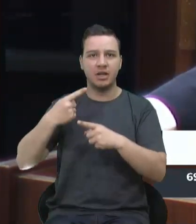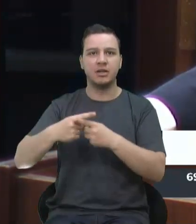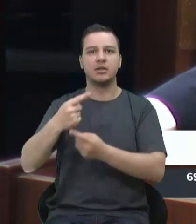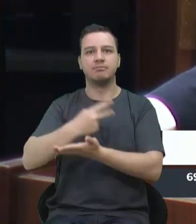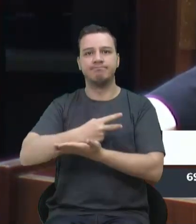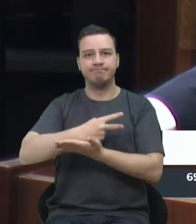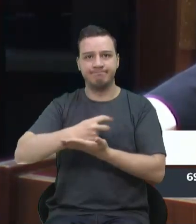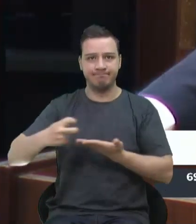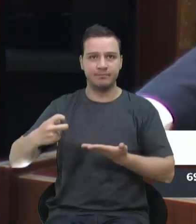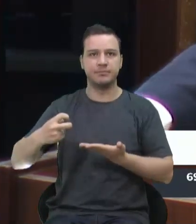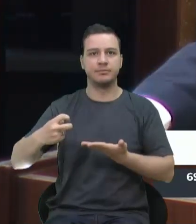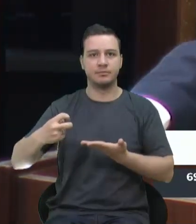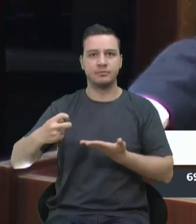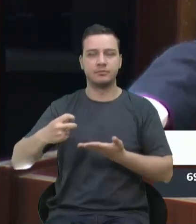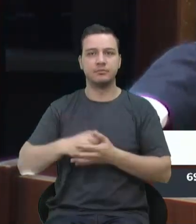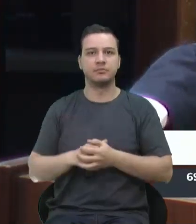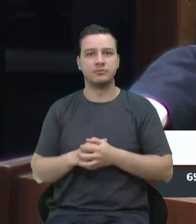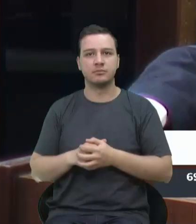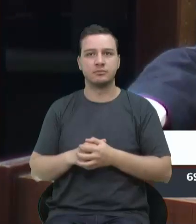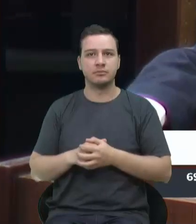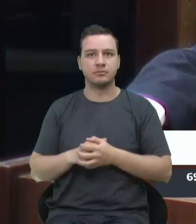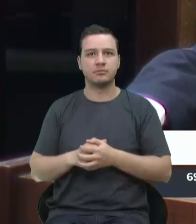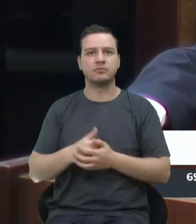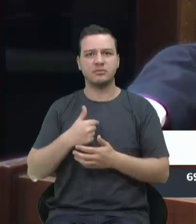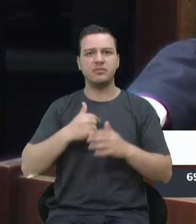de um mandato popular. Eu ouvi aqui,